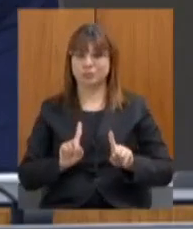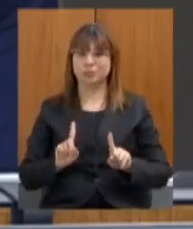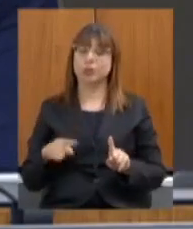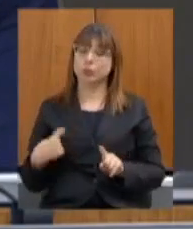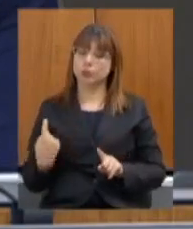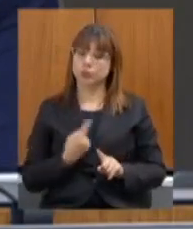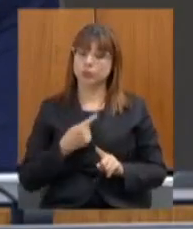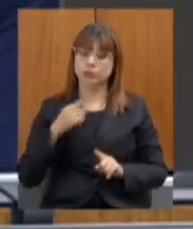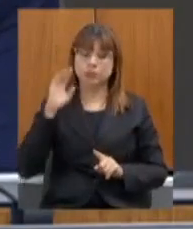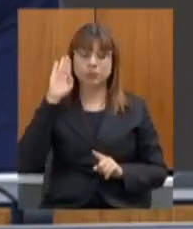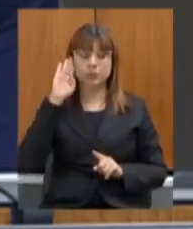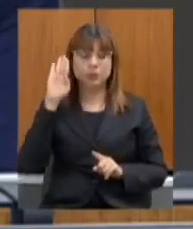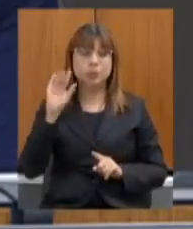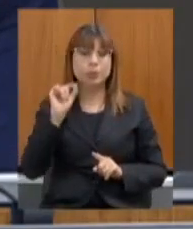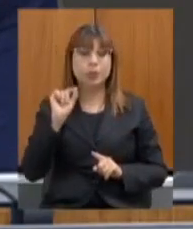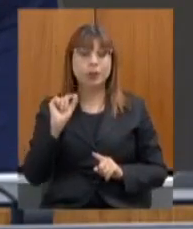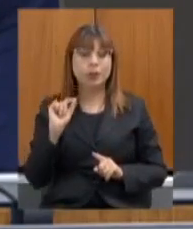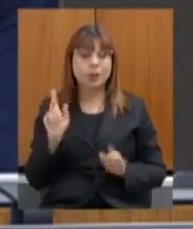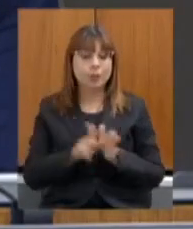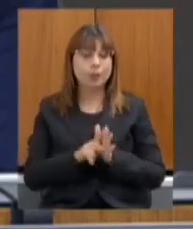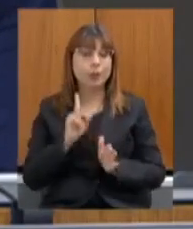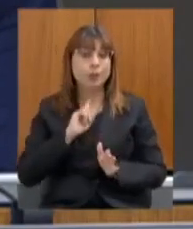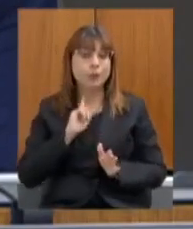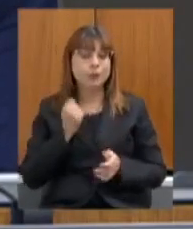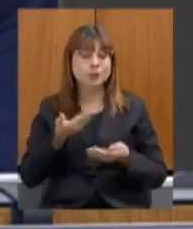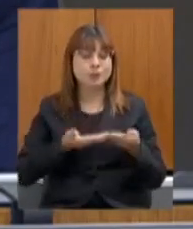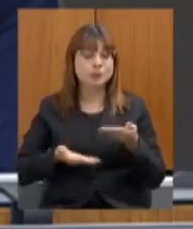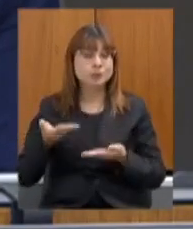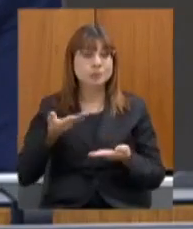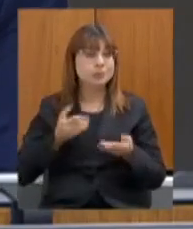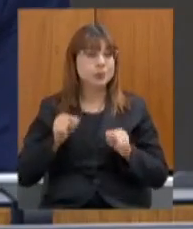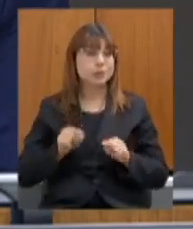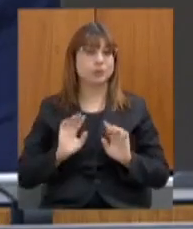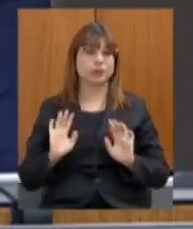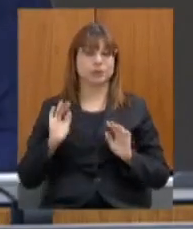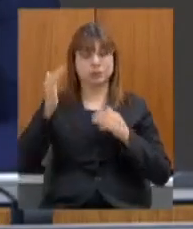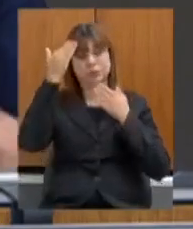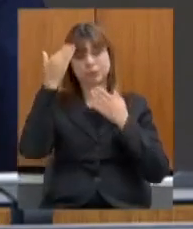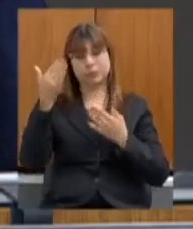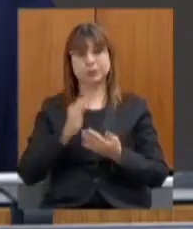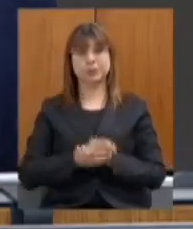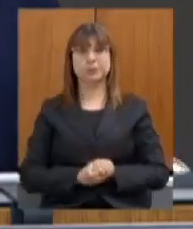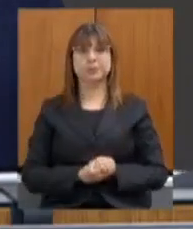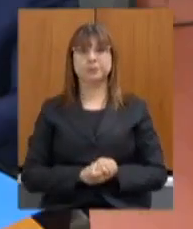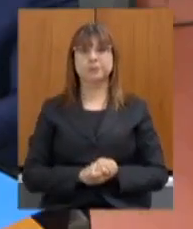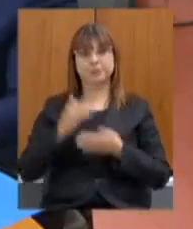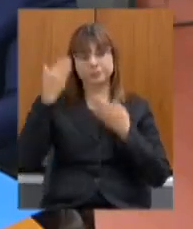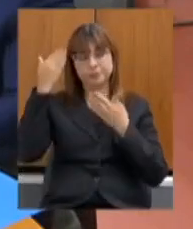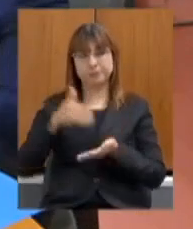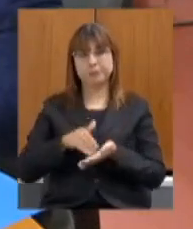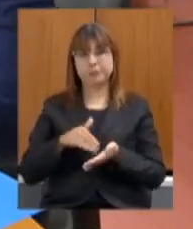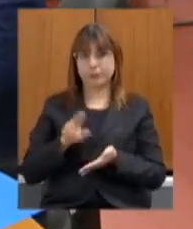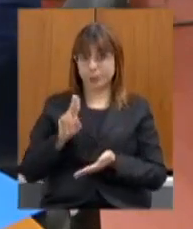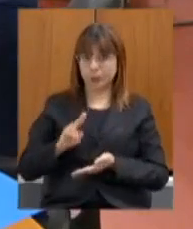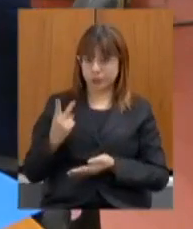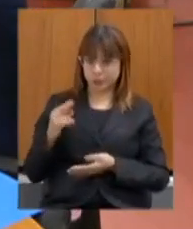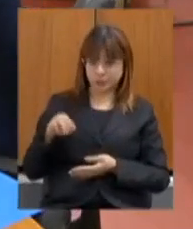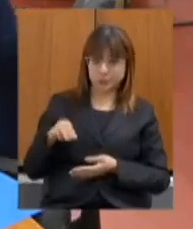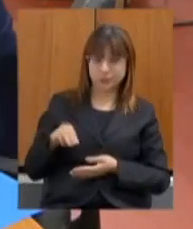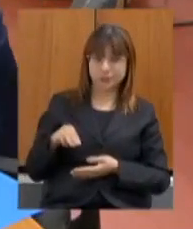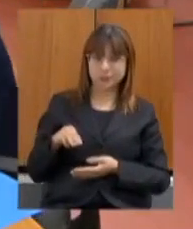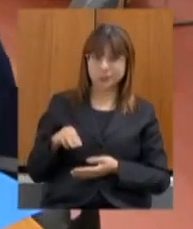acima de tudo, mineiros e precisamos dialogar como tal. Muito obrigado. Obrigado, secretário. Vai usar os dois minutos.